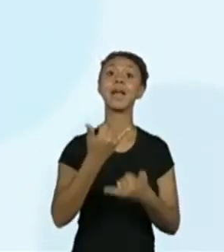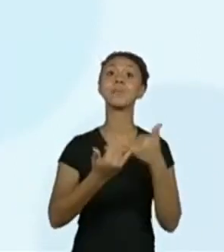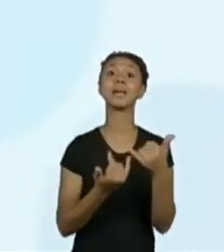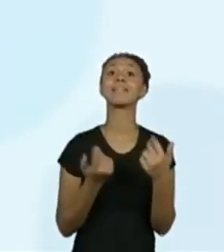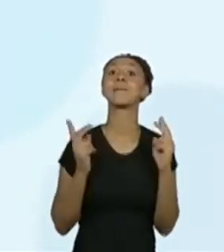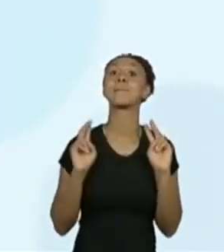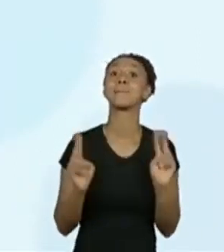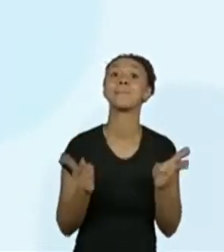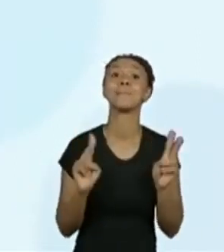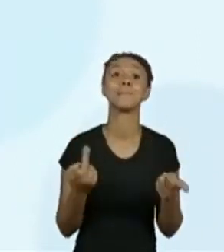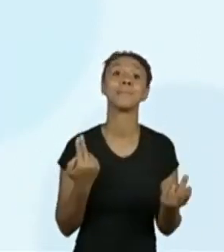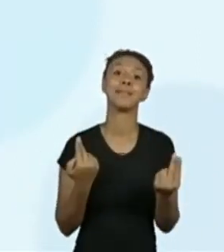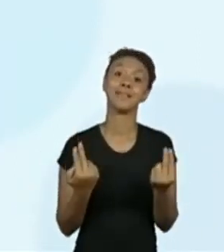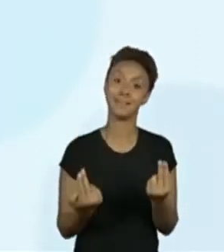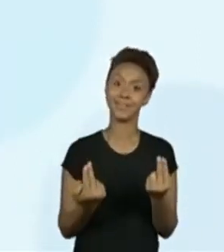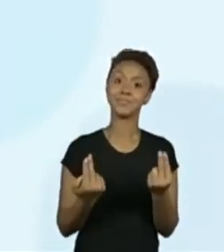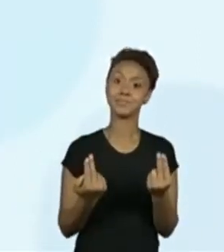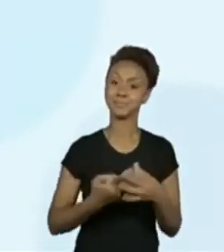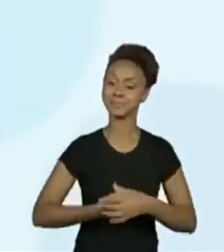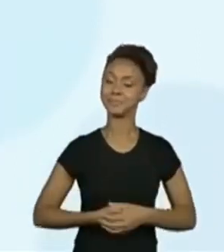brincadeira.